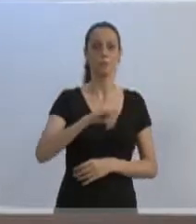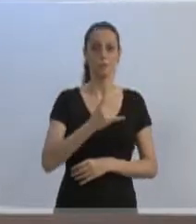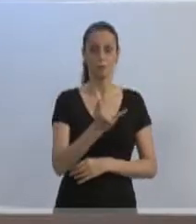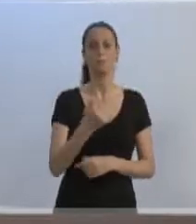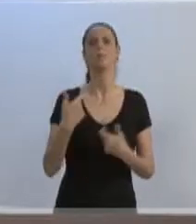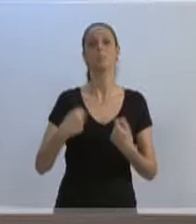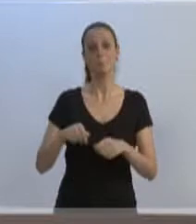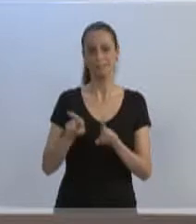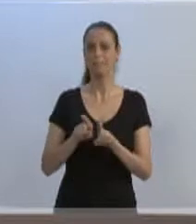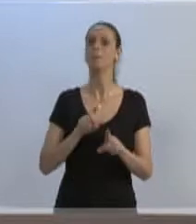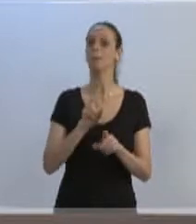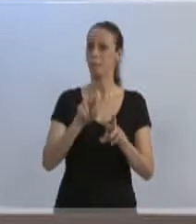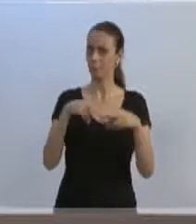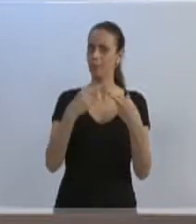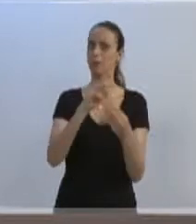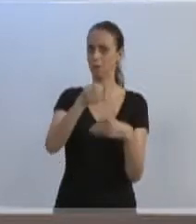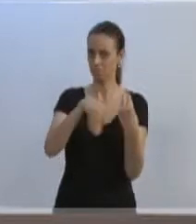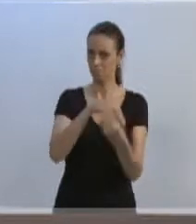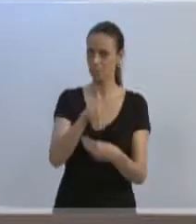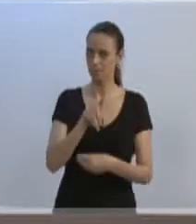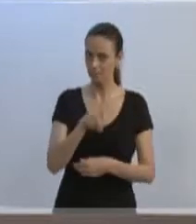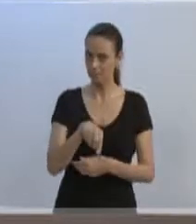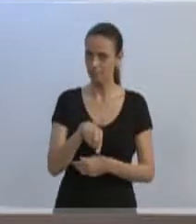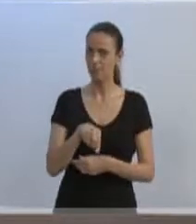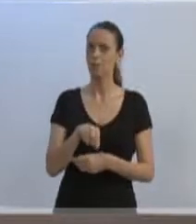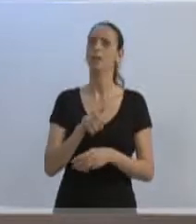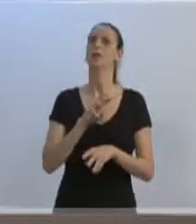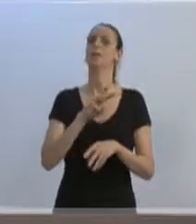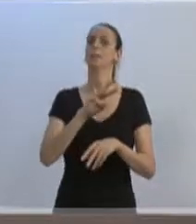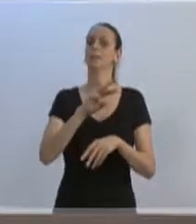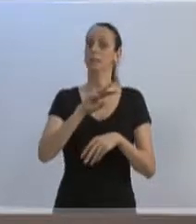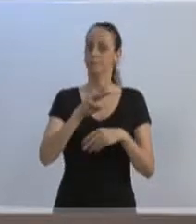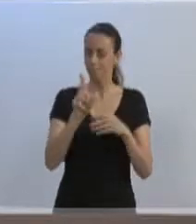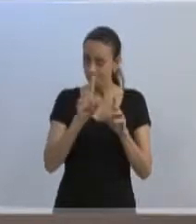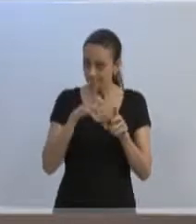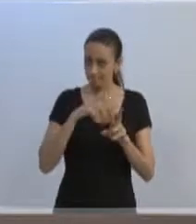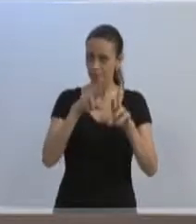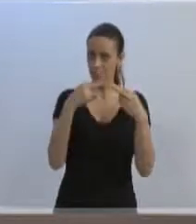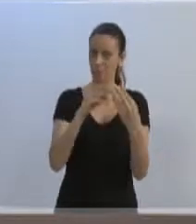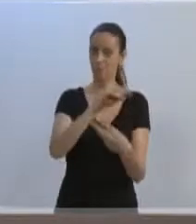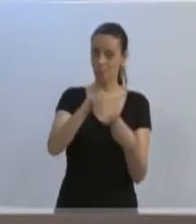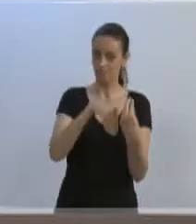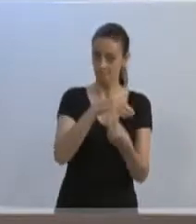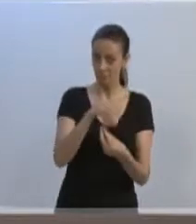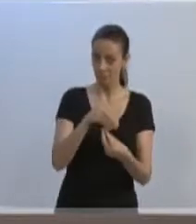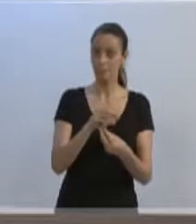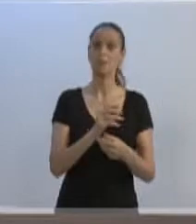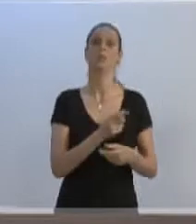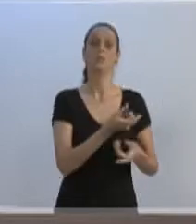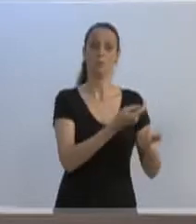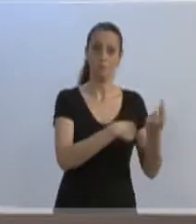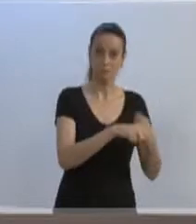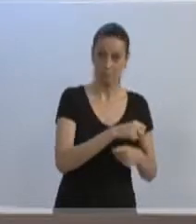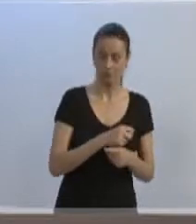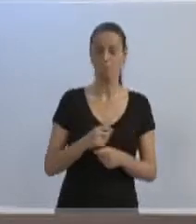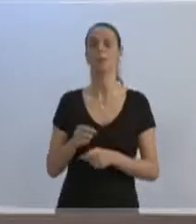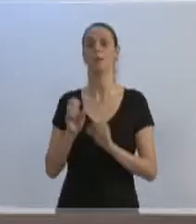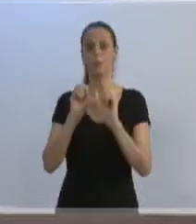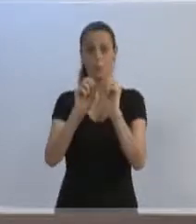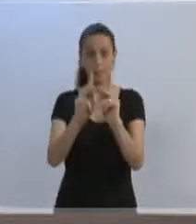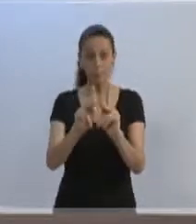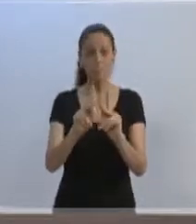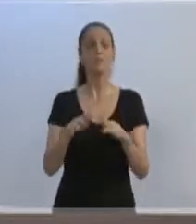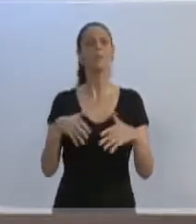uma missa também né e também além da mista uma além da de finanças uma mista ok